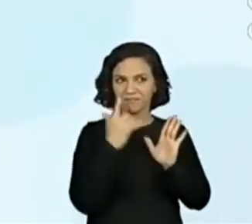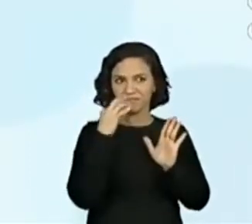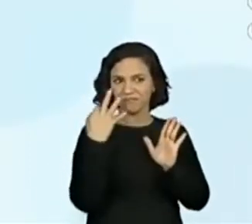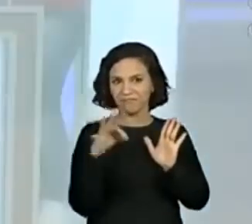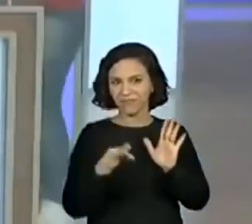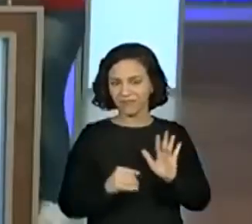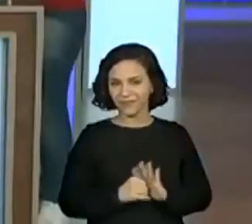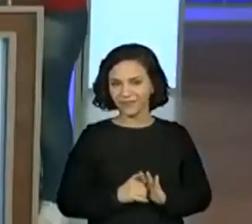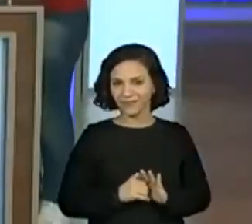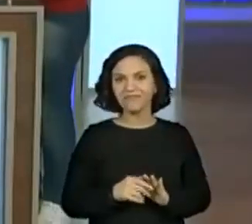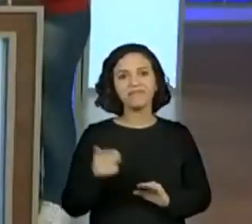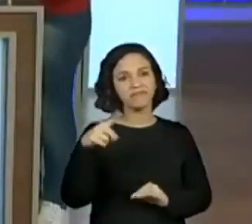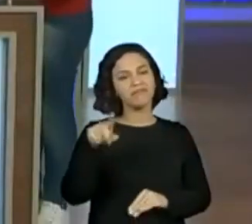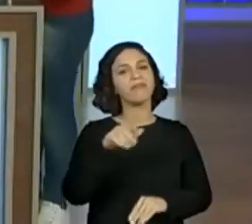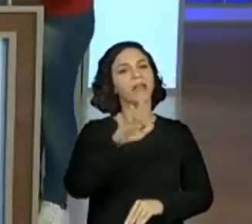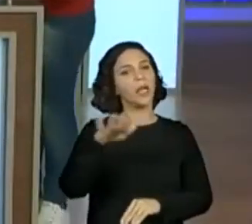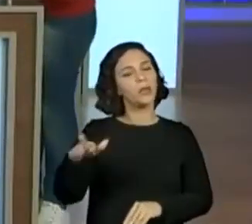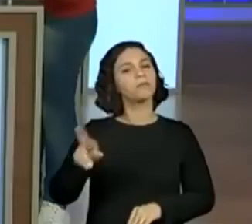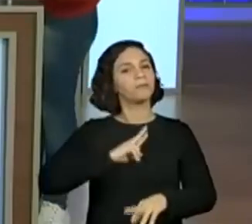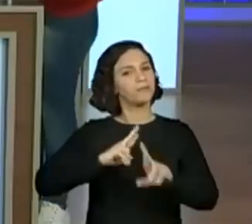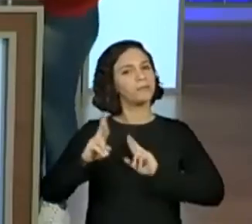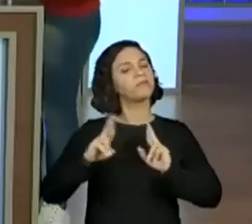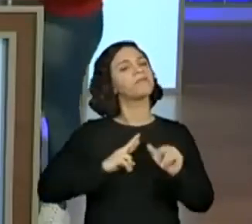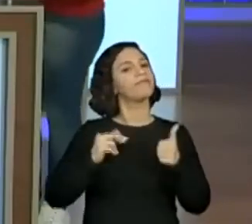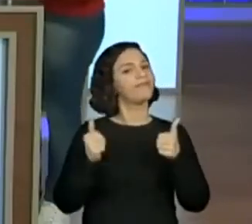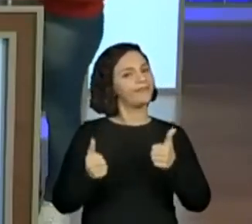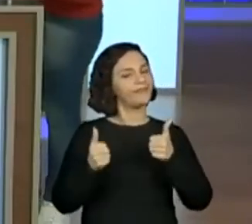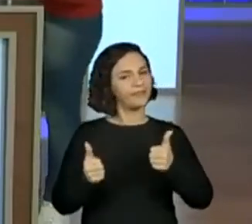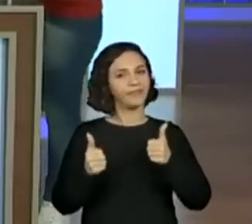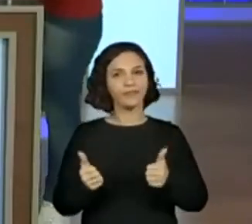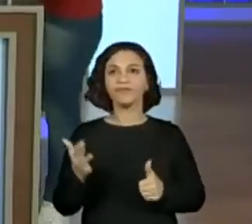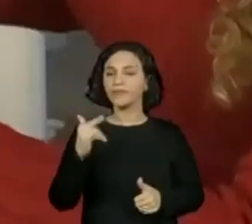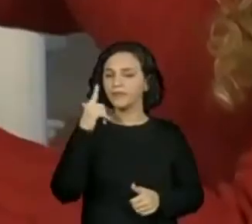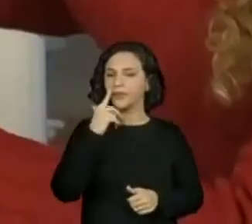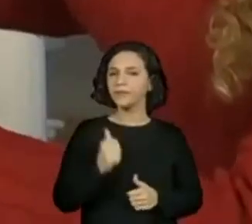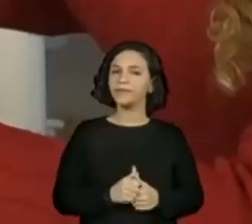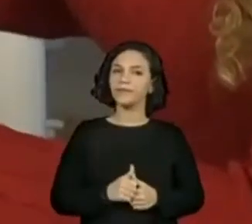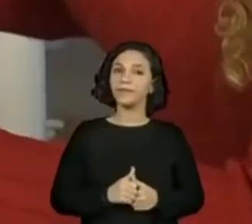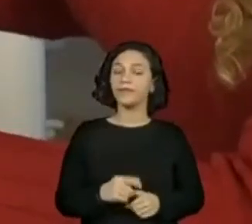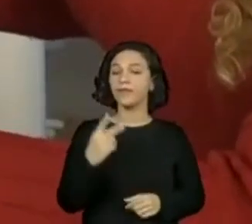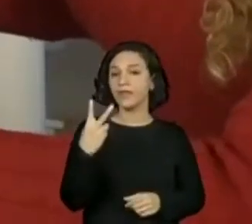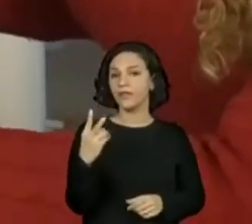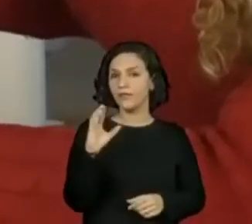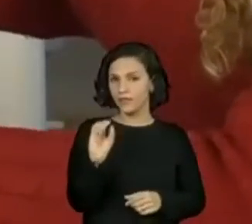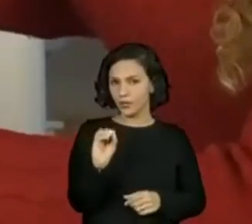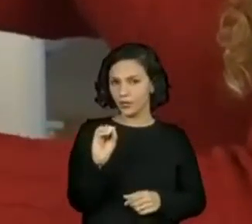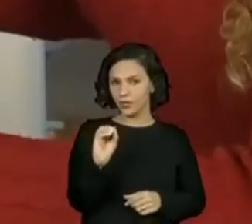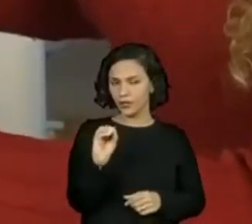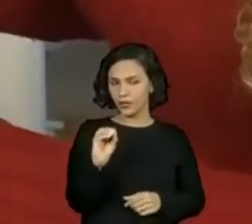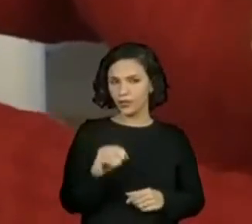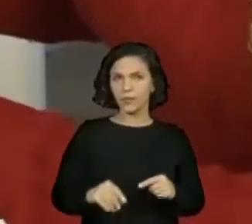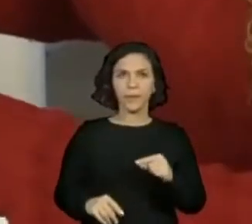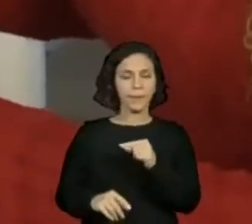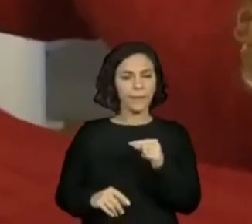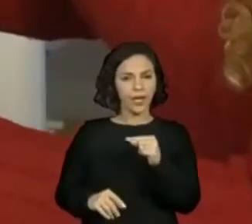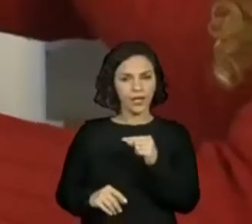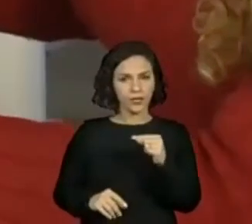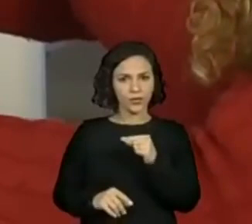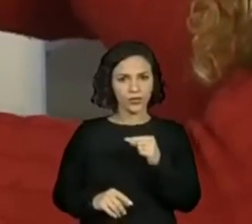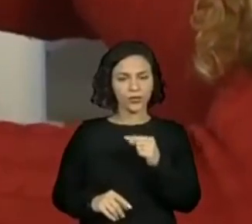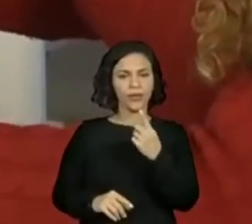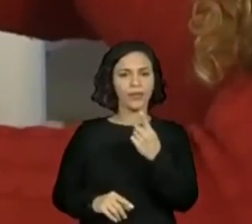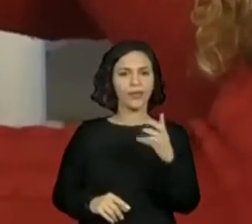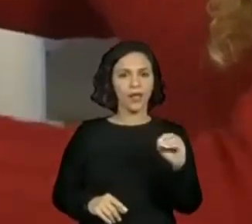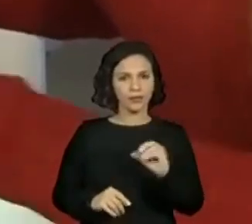só, os alunos responderam, vamos conferir aí na calculadora. Então, isso. 20 menos é 10. É o 2 e o 0,